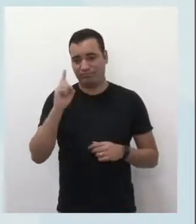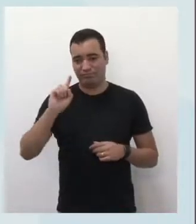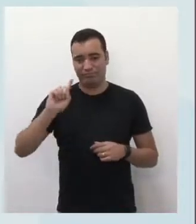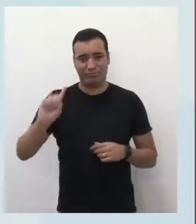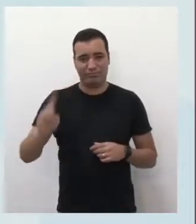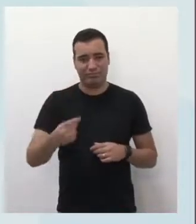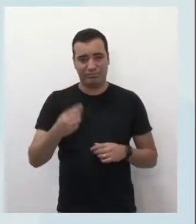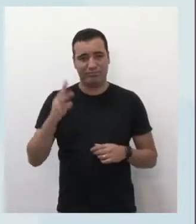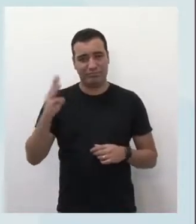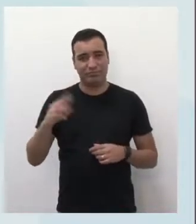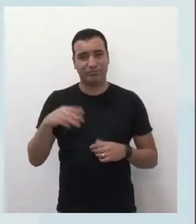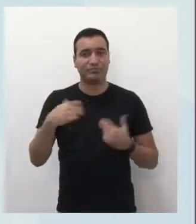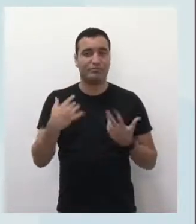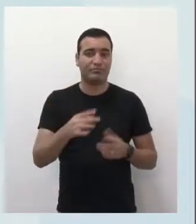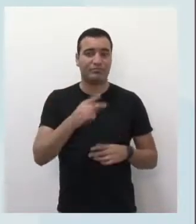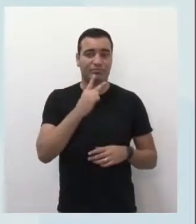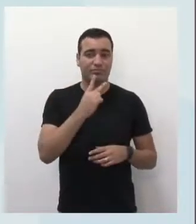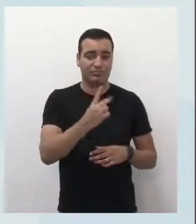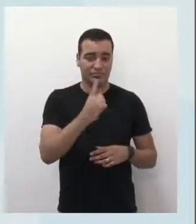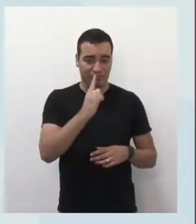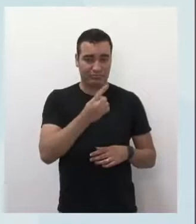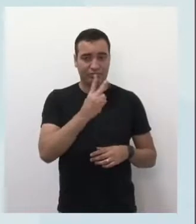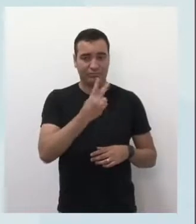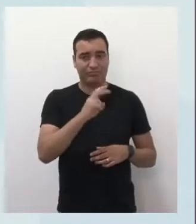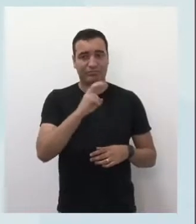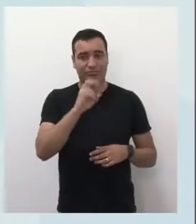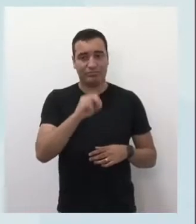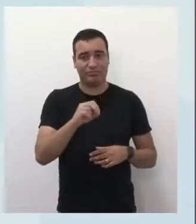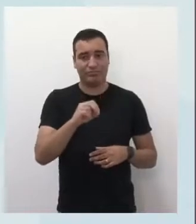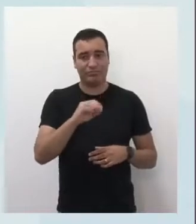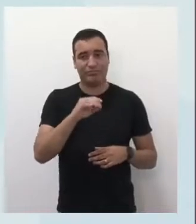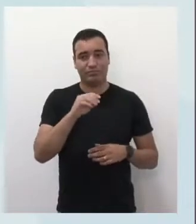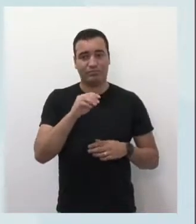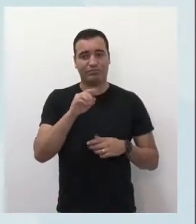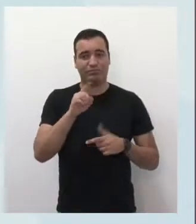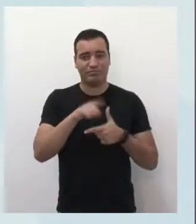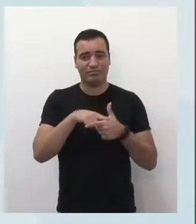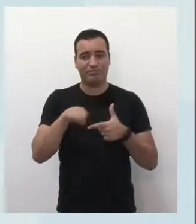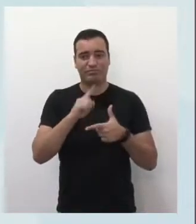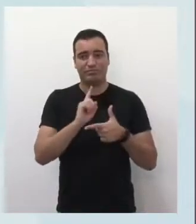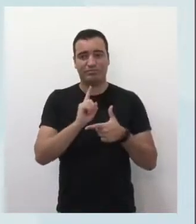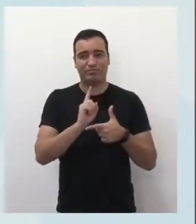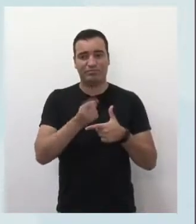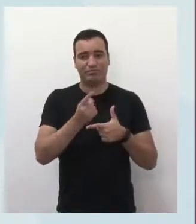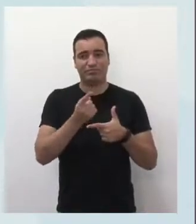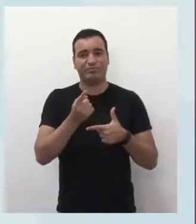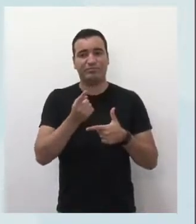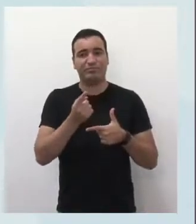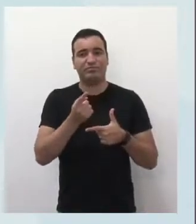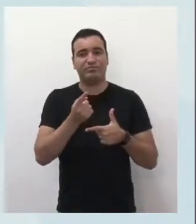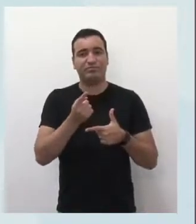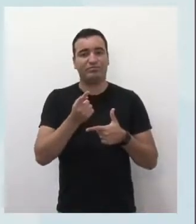Então, 1250 watts divide por 1000 vai dar